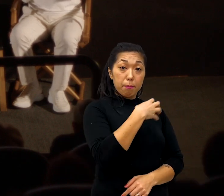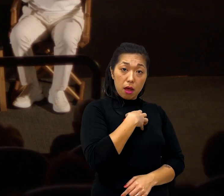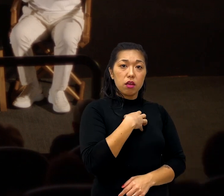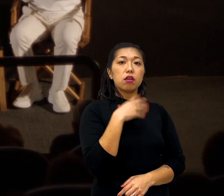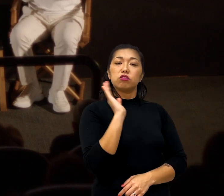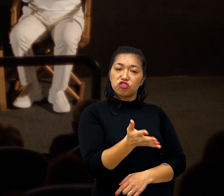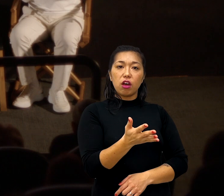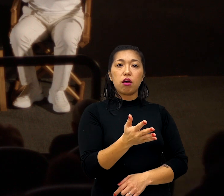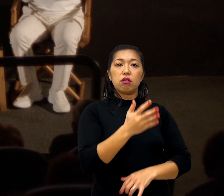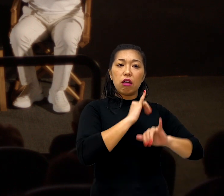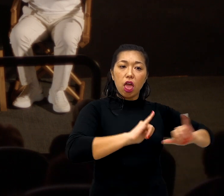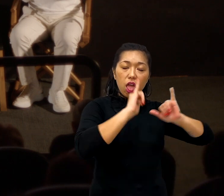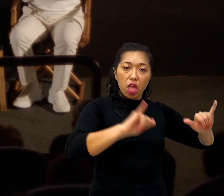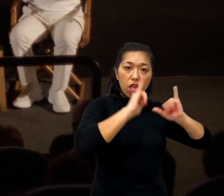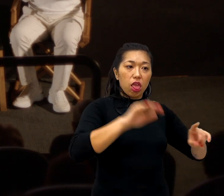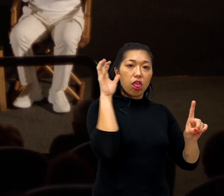barragem.